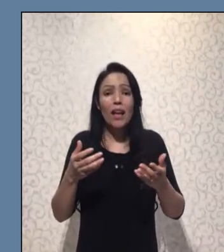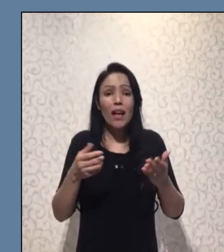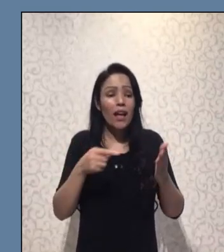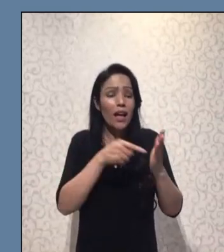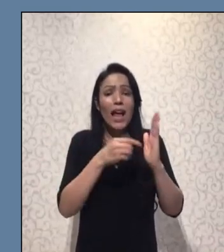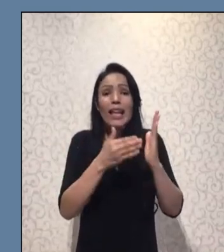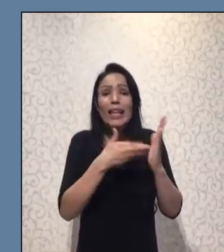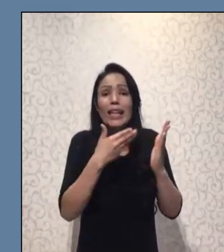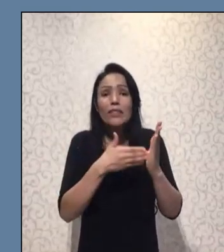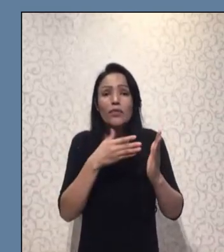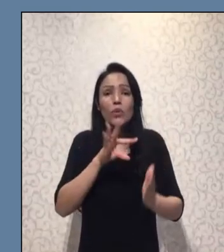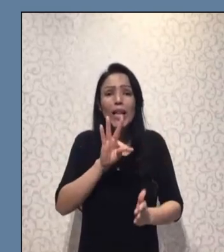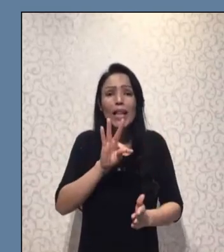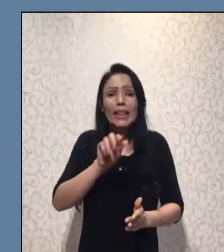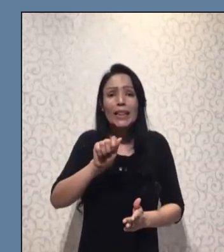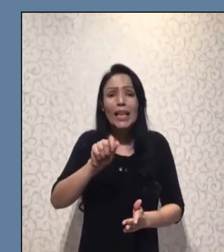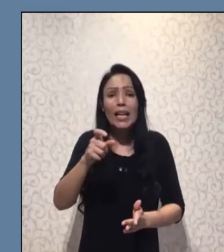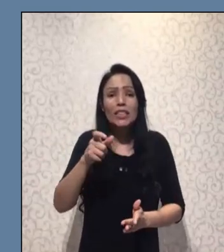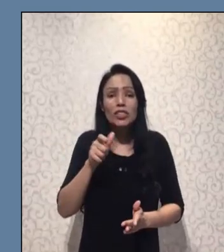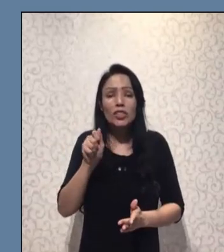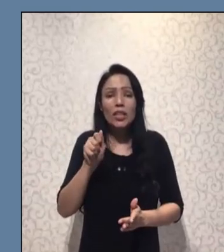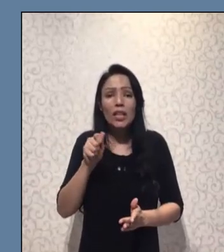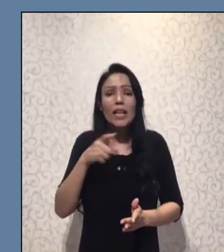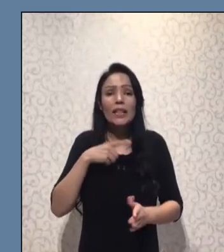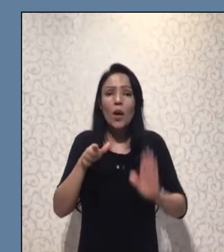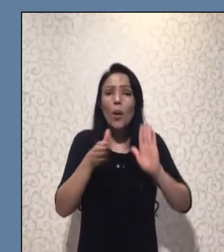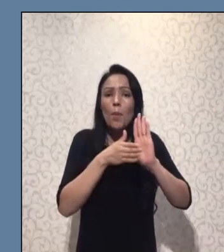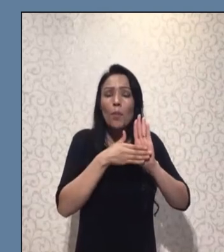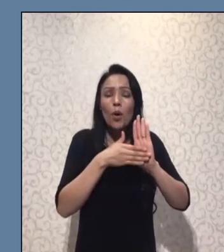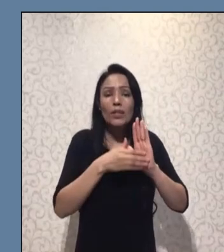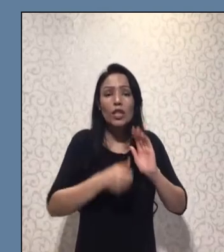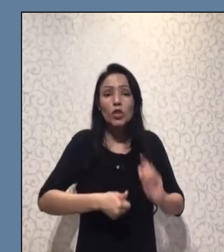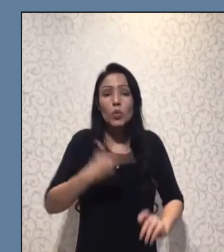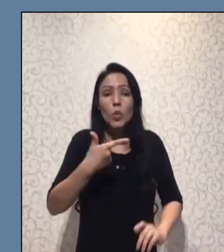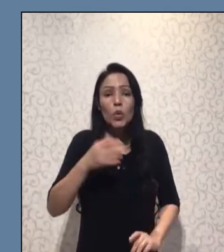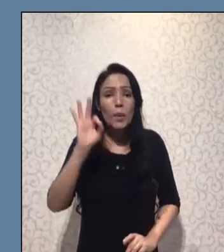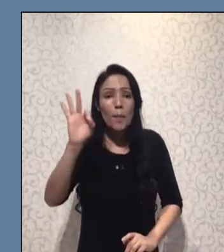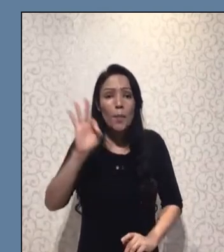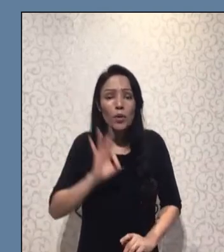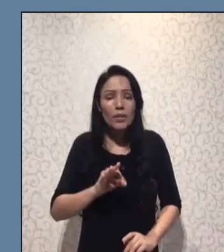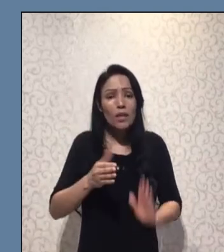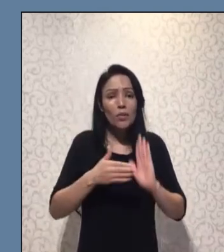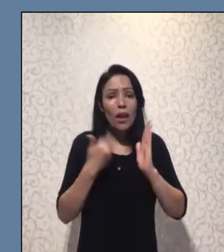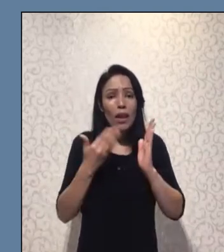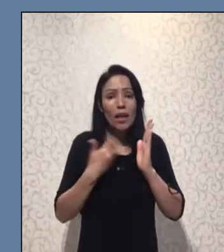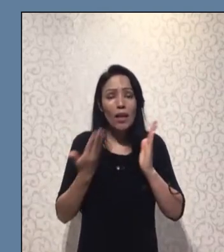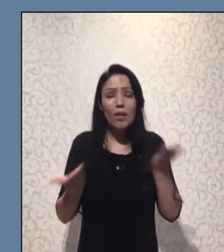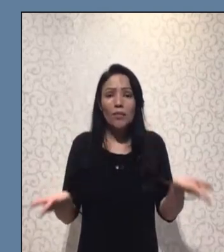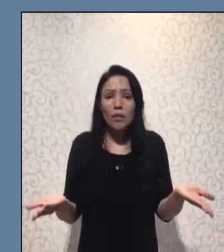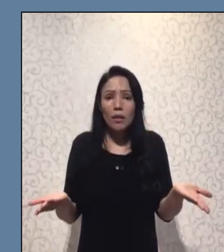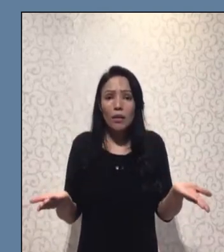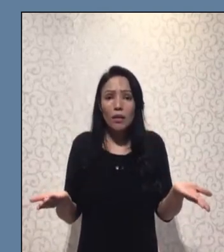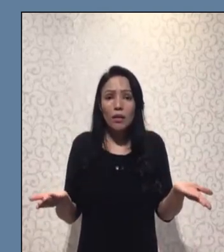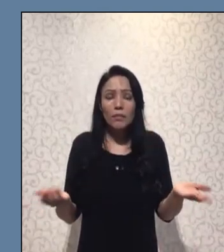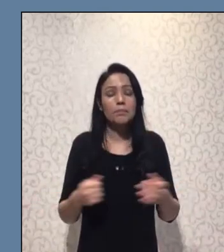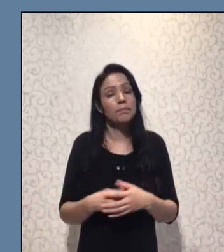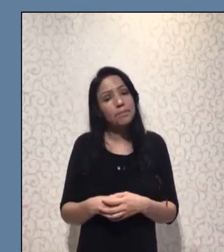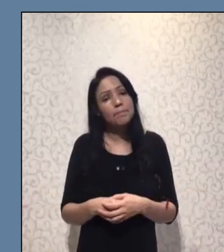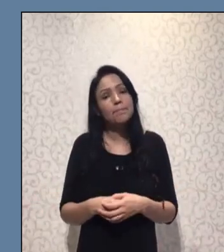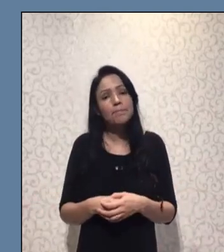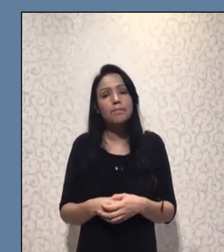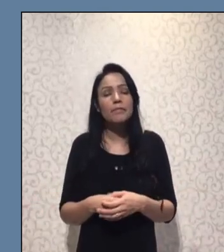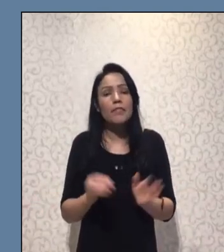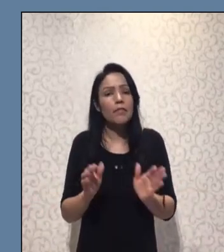vai ter uma proposta de taxar 12% os livros. Entendeu? Como se pobre não